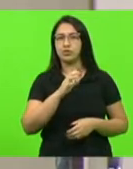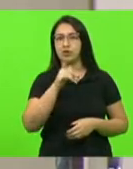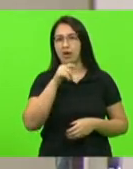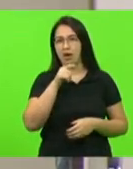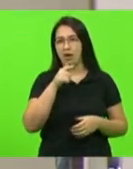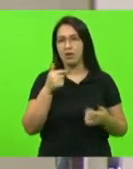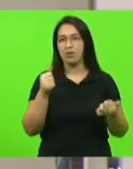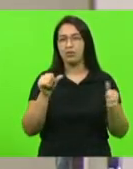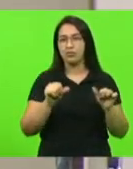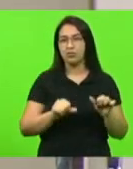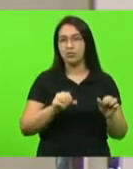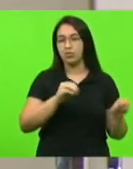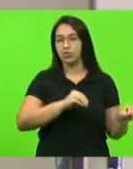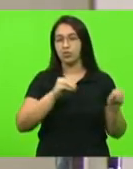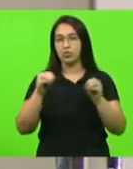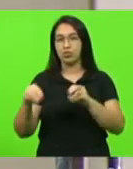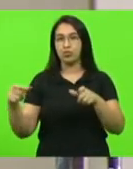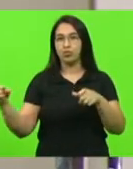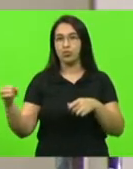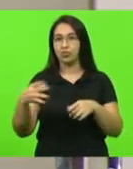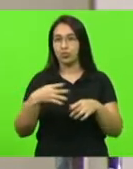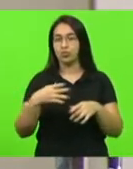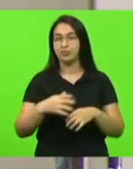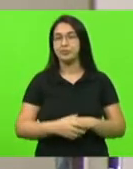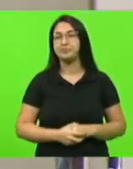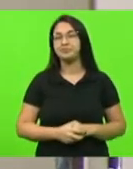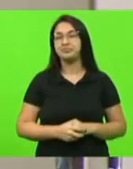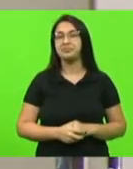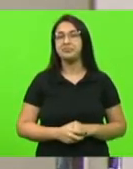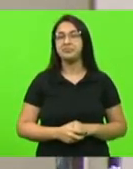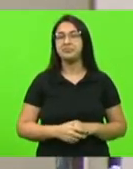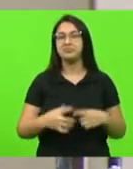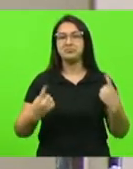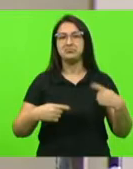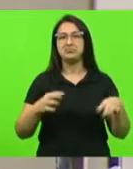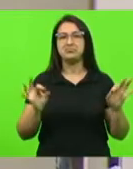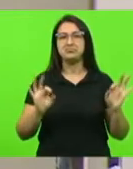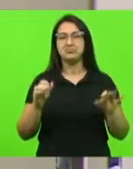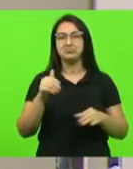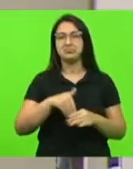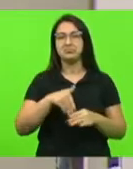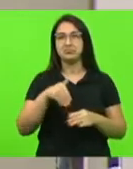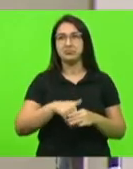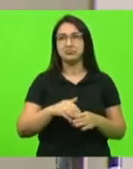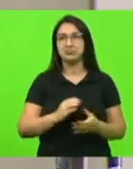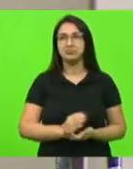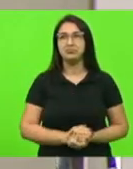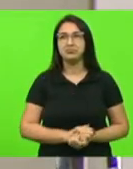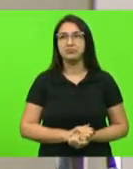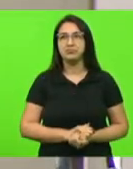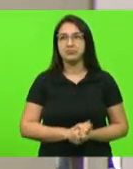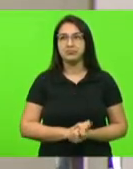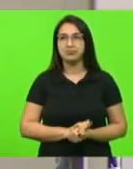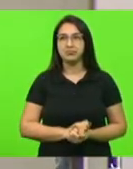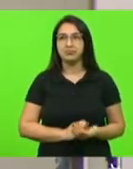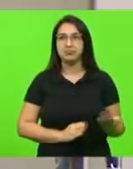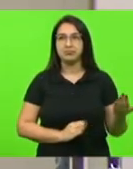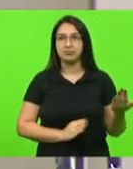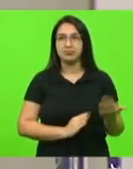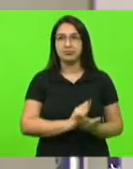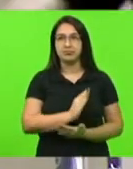esgoto para uma nova estrutura em discussão não havendo quem queira discutir em votação deputados que aprovam permaneçam como se encontra